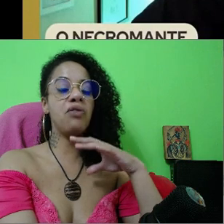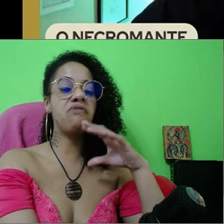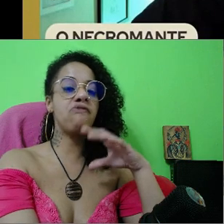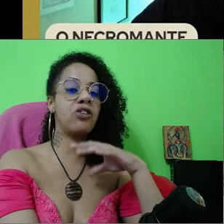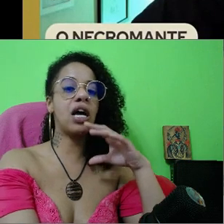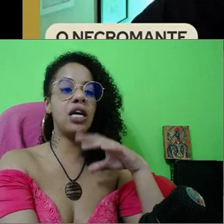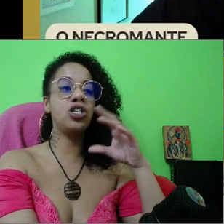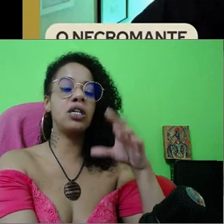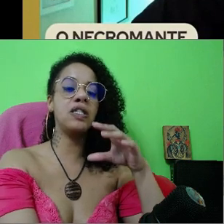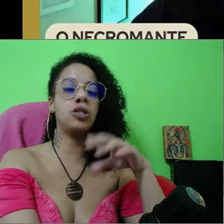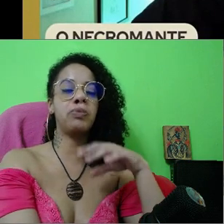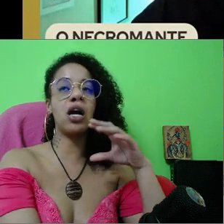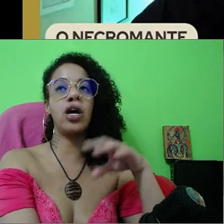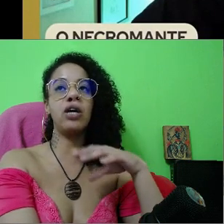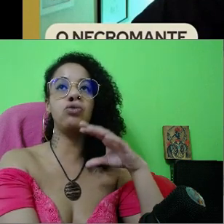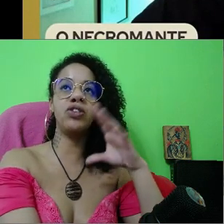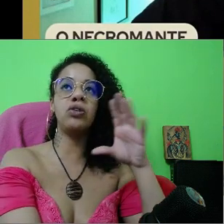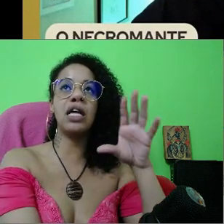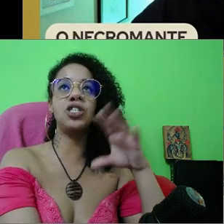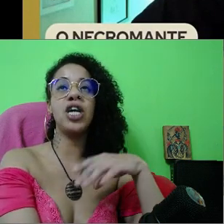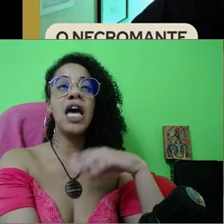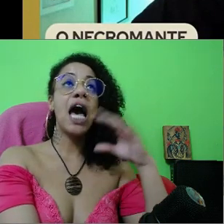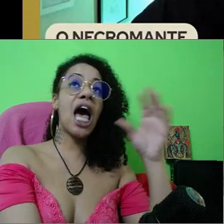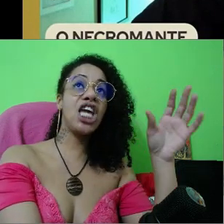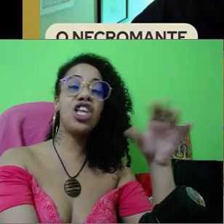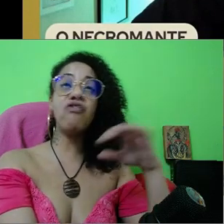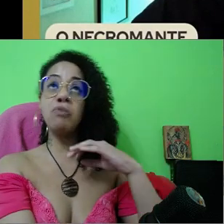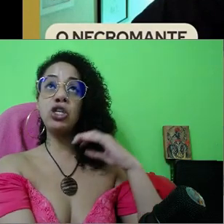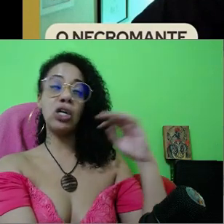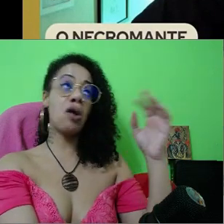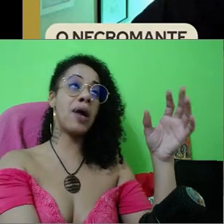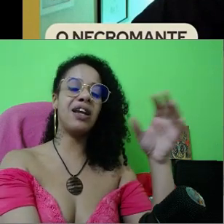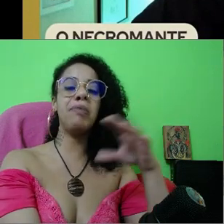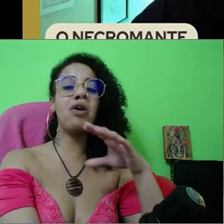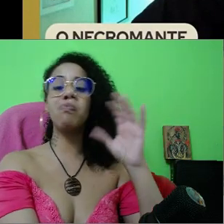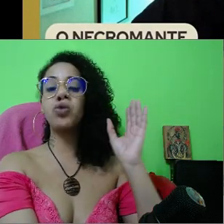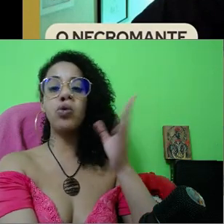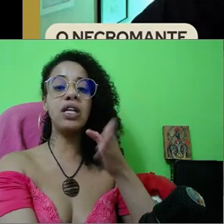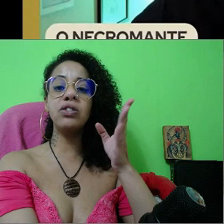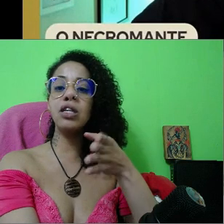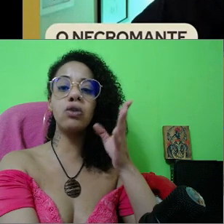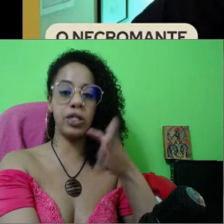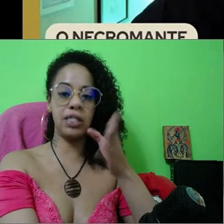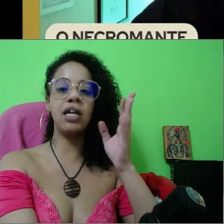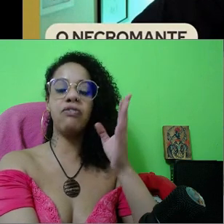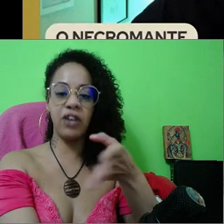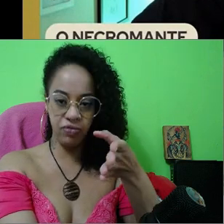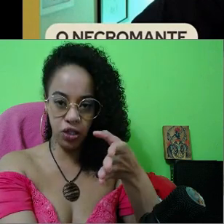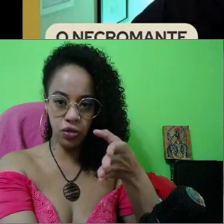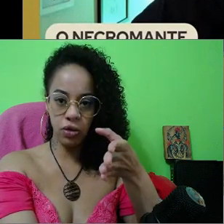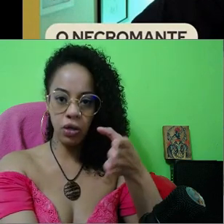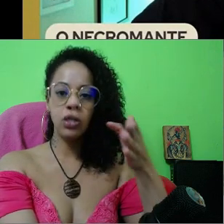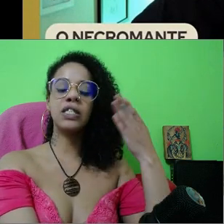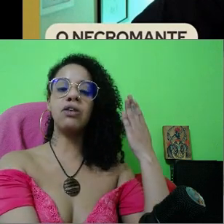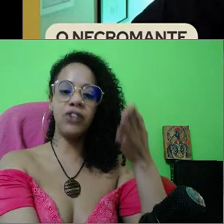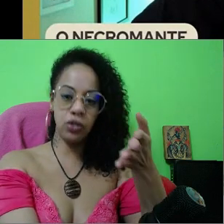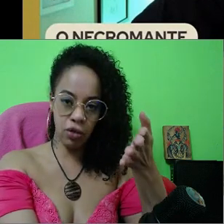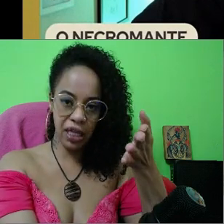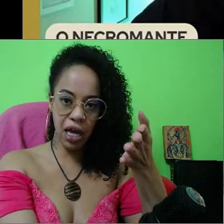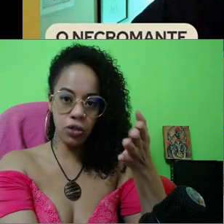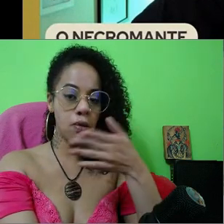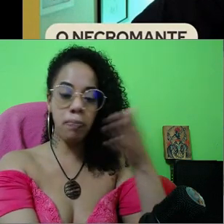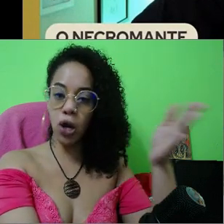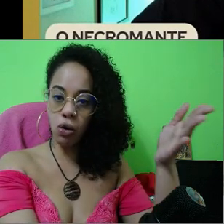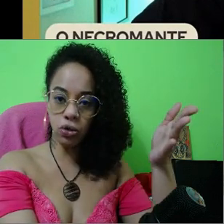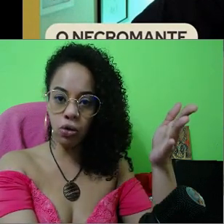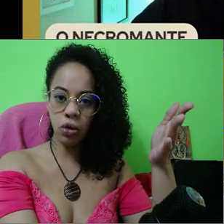não quero envolver canais de terceiros porque agora eu não duvido nada de Ah então vamos nessa cama meu cuida de suas coisas você não fez vídeo você